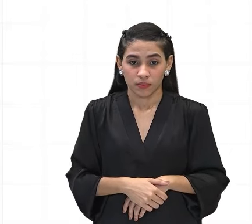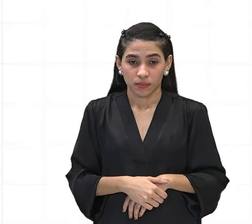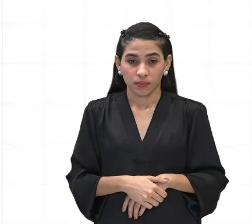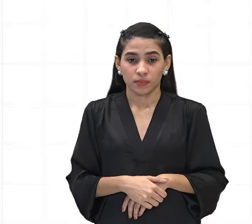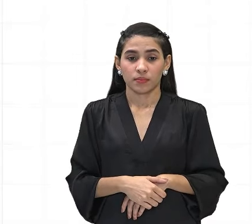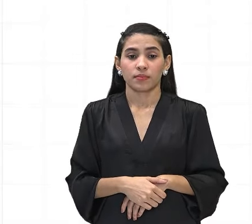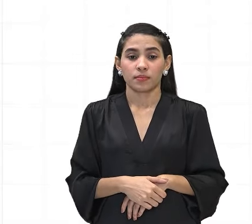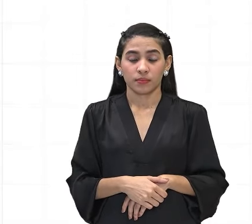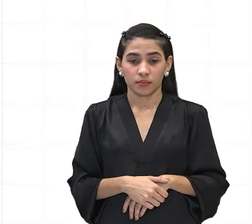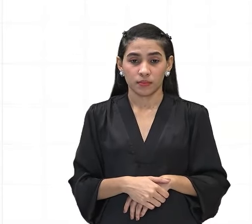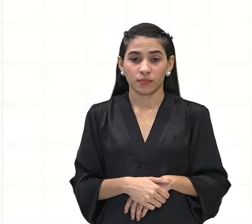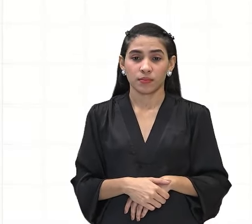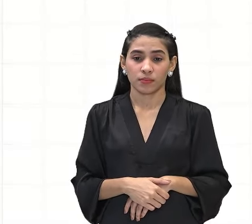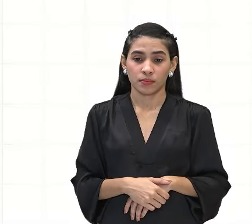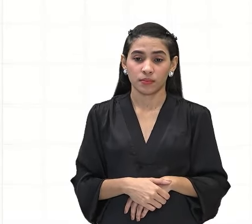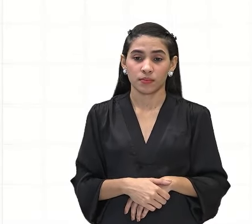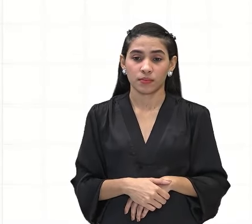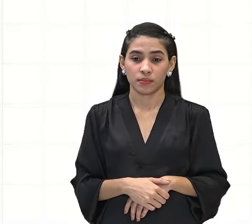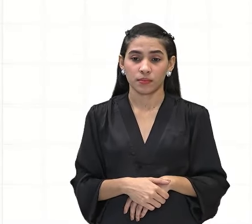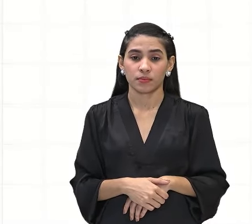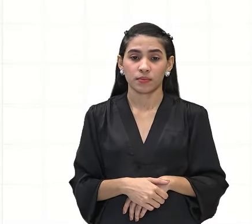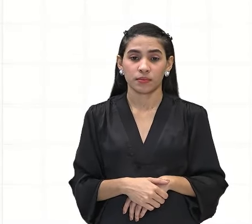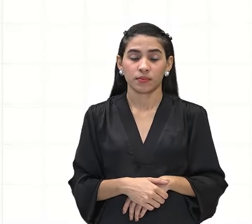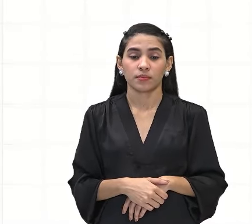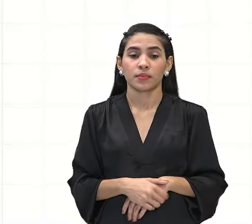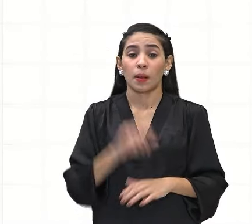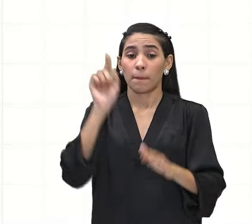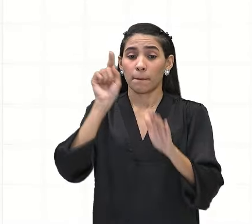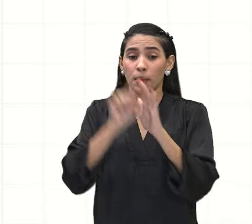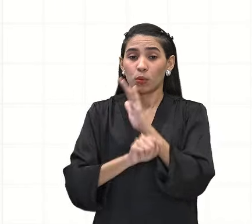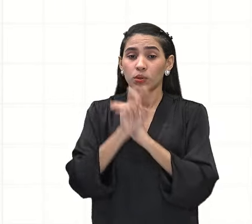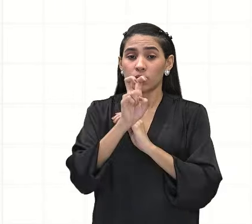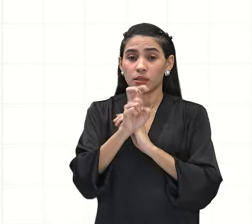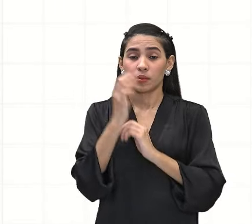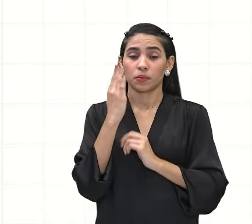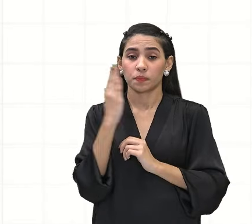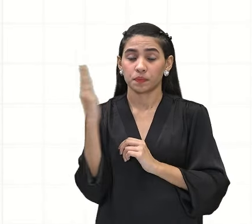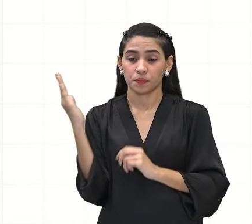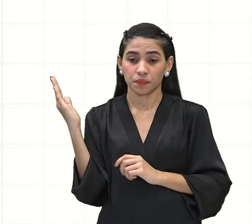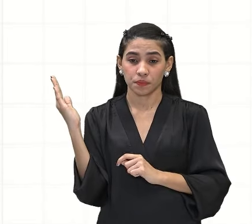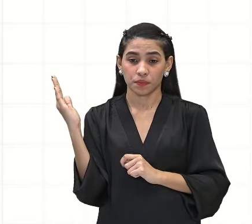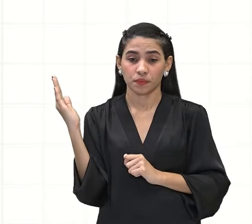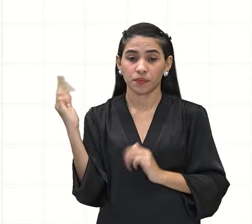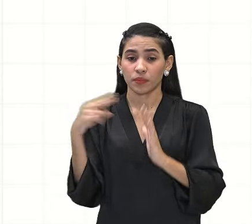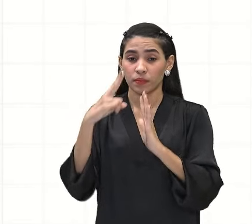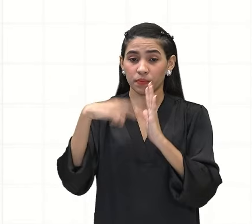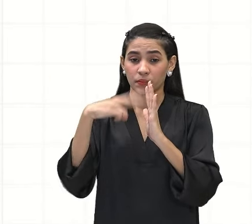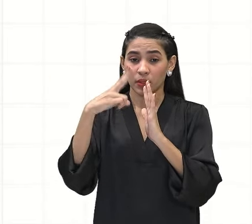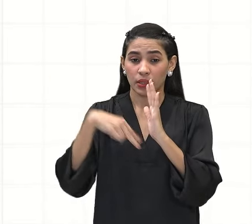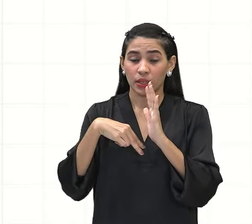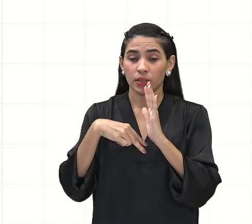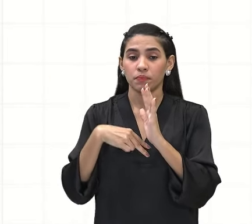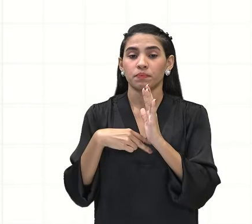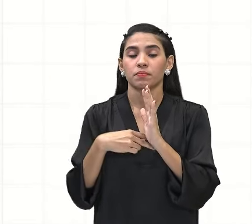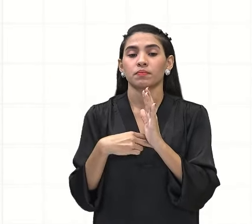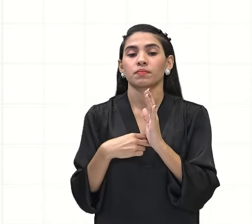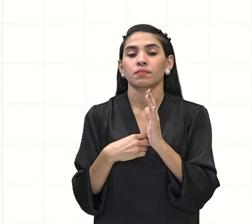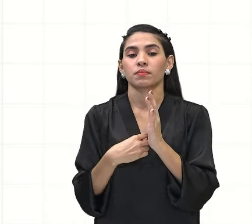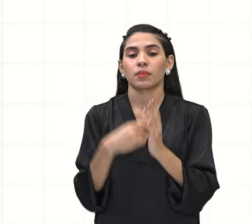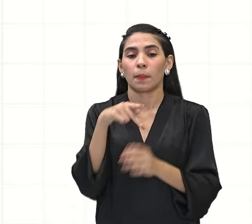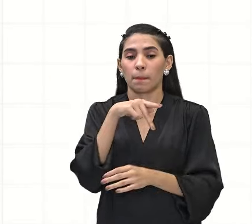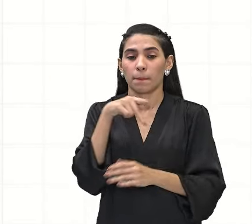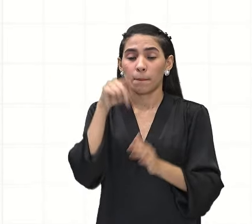segue meu povo Saulo comprou uma frigideira circular com